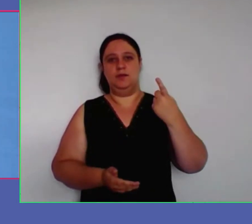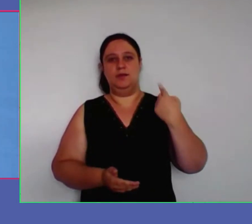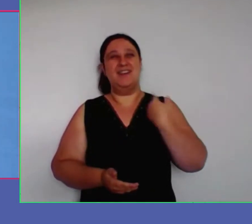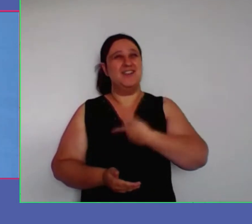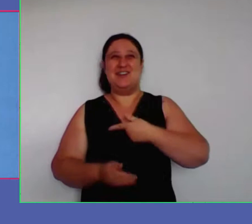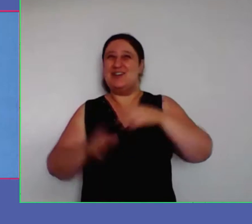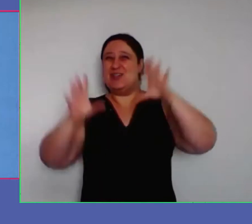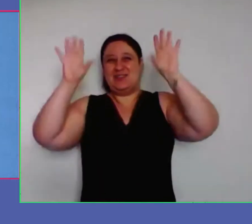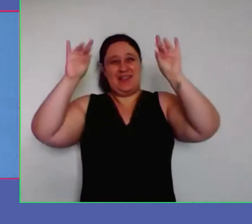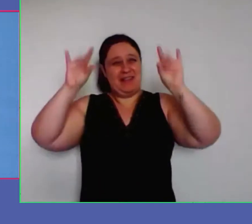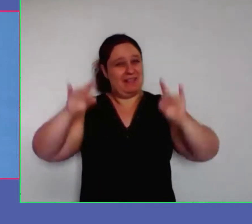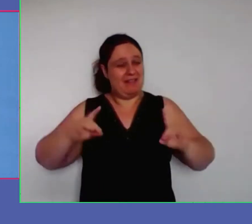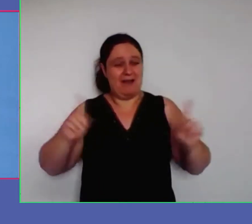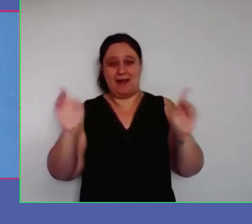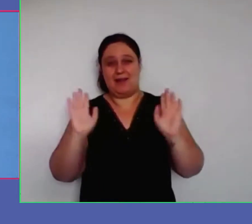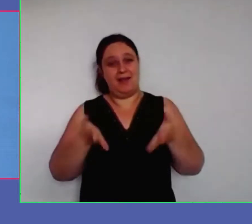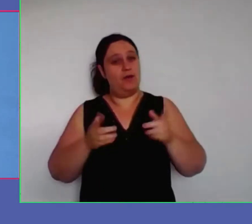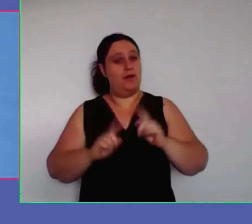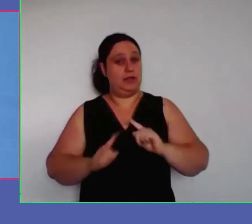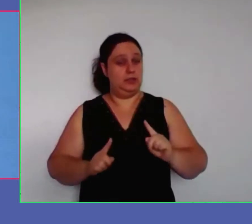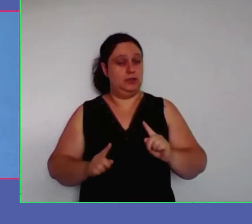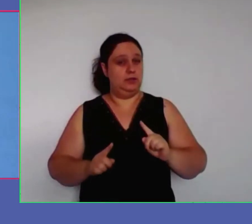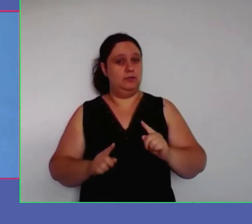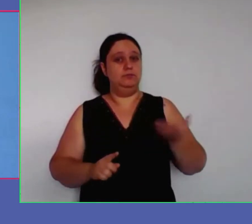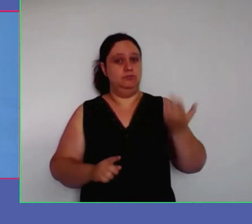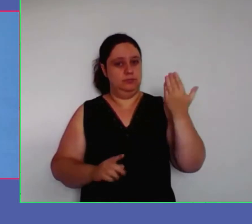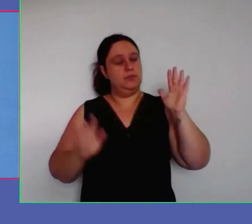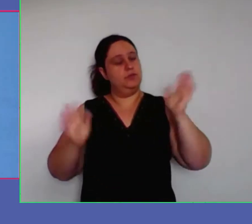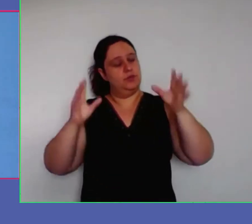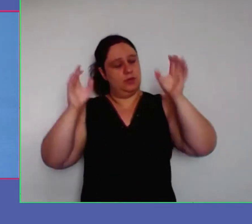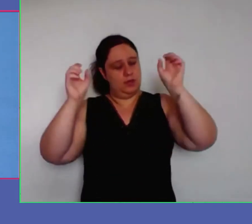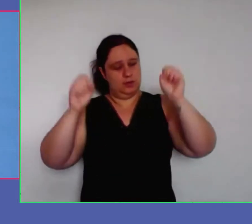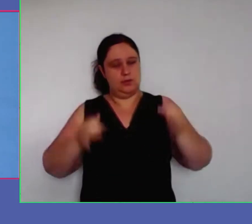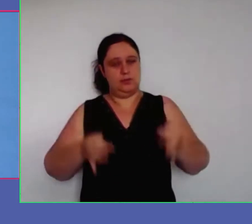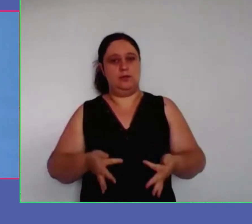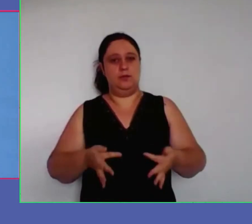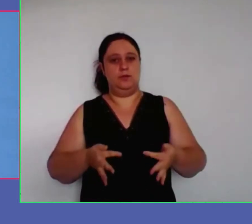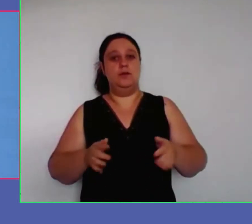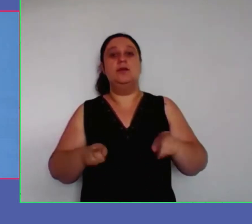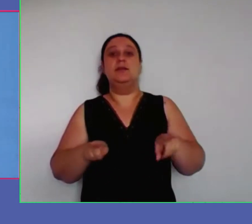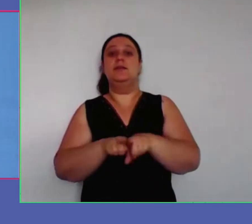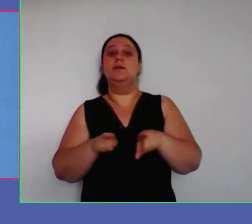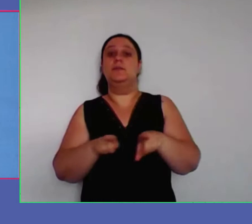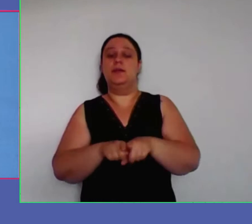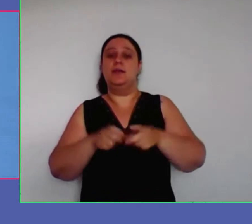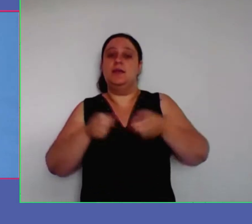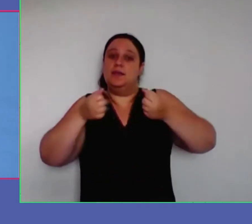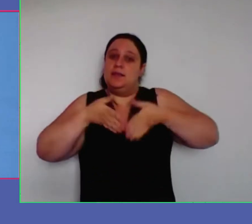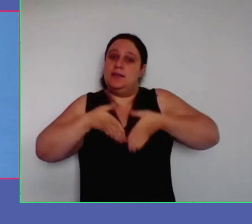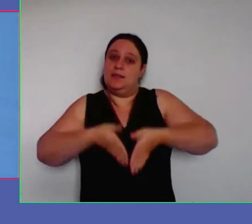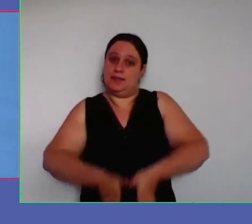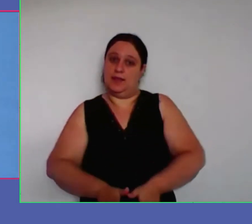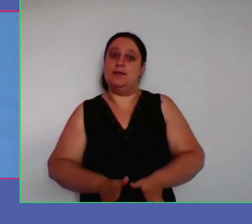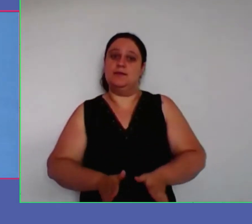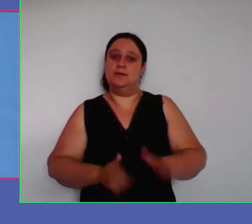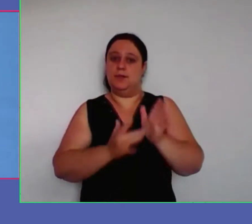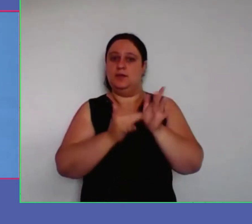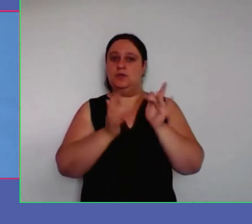falamos sobre isso. E o seu nascimento, irmãos, ele nasceu de uma forma